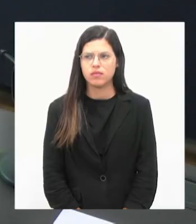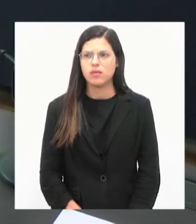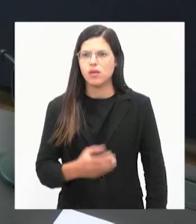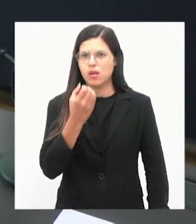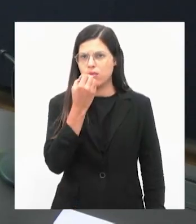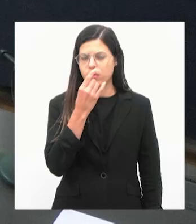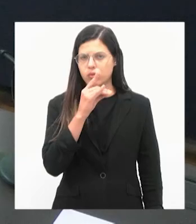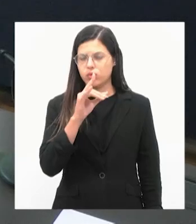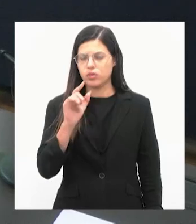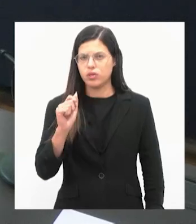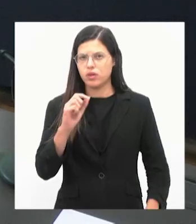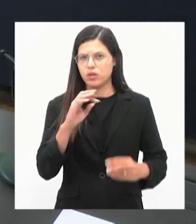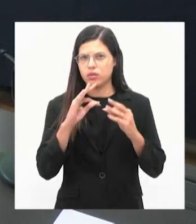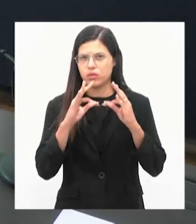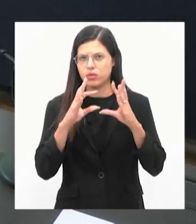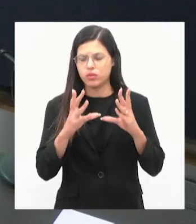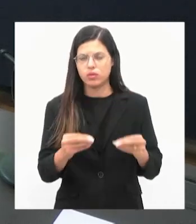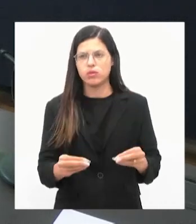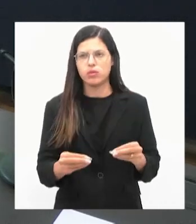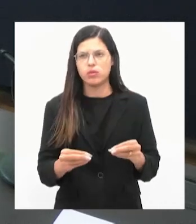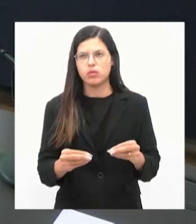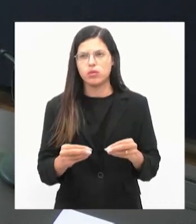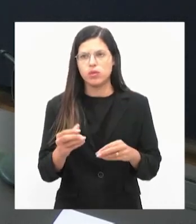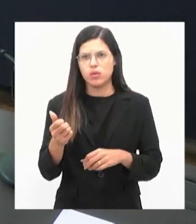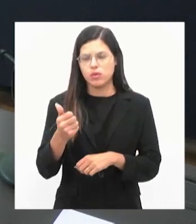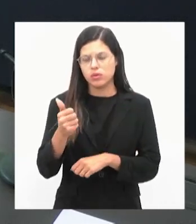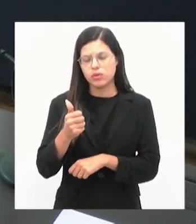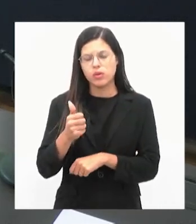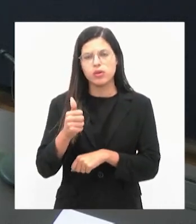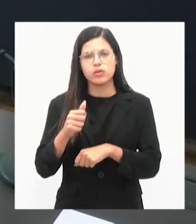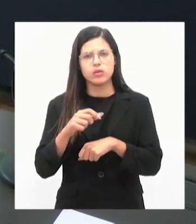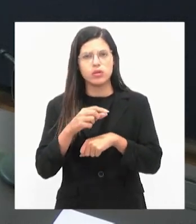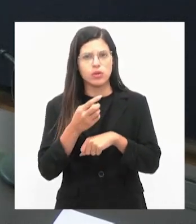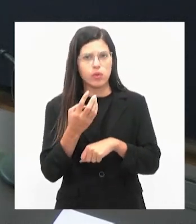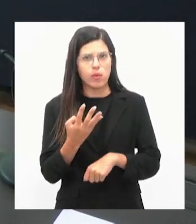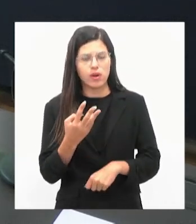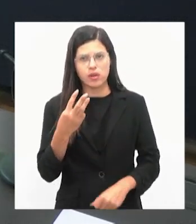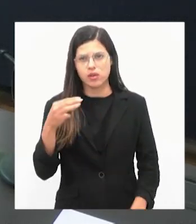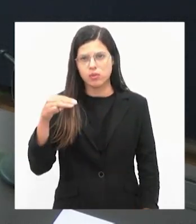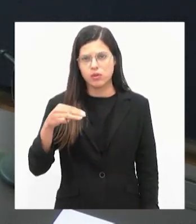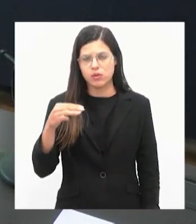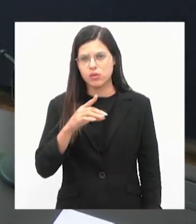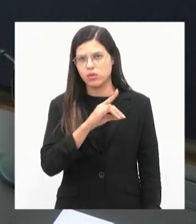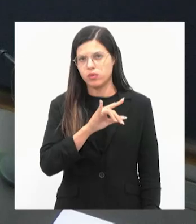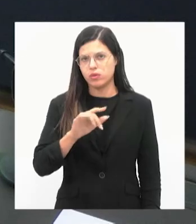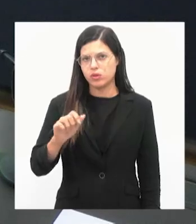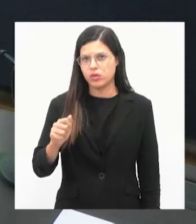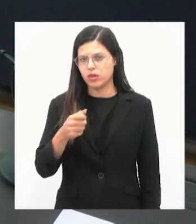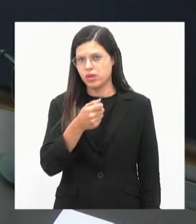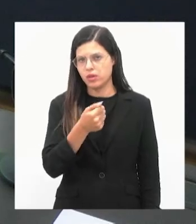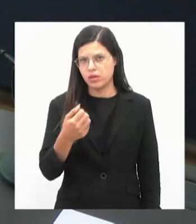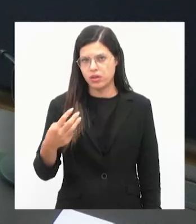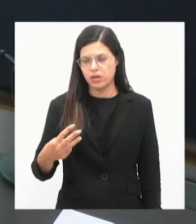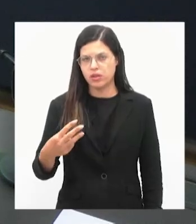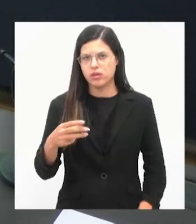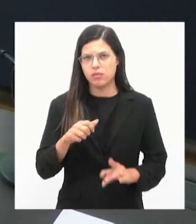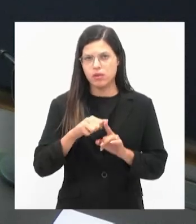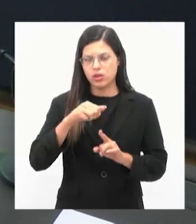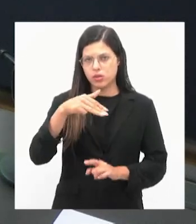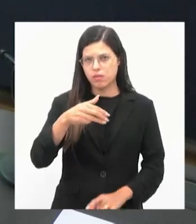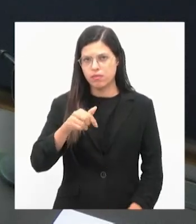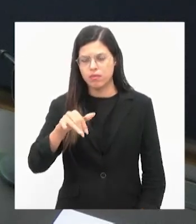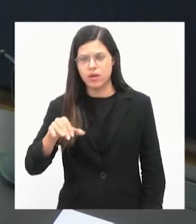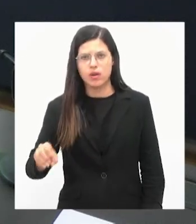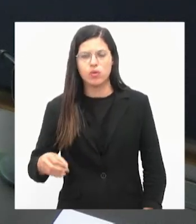Bom dia a todos. Às 11 horas e 43 minutos do dia 13 de maio de 2025,